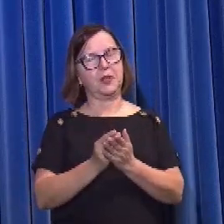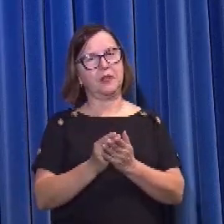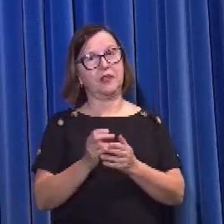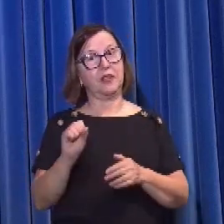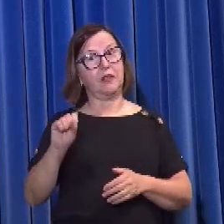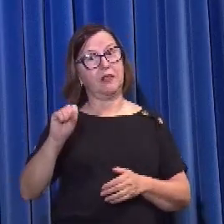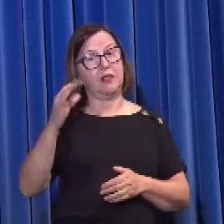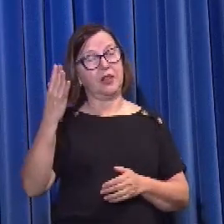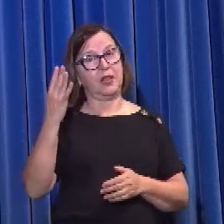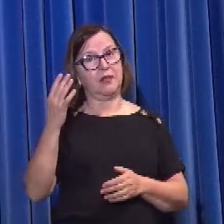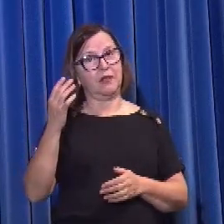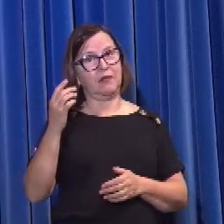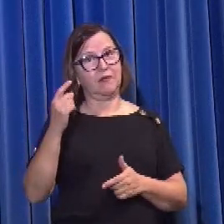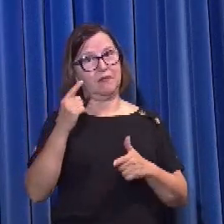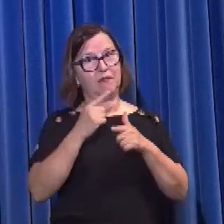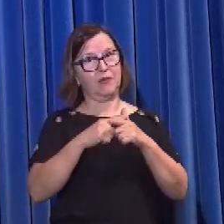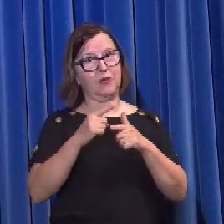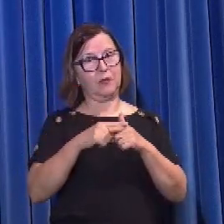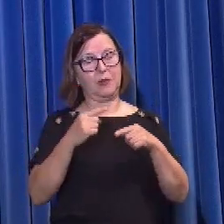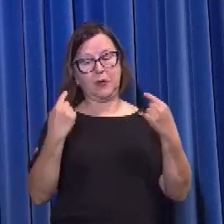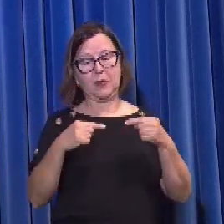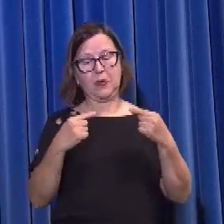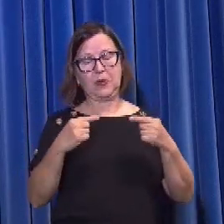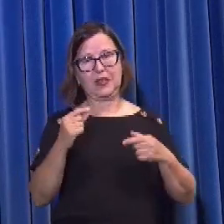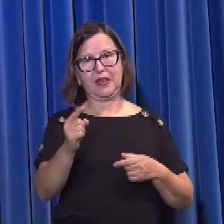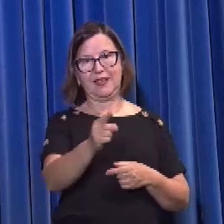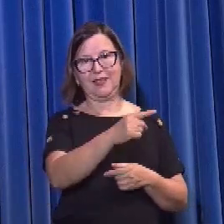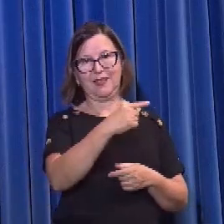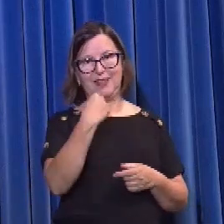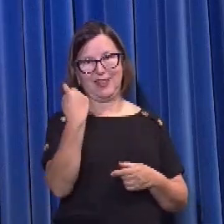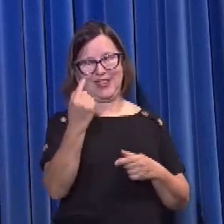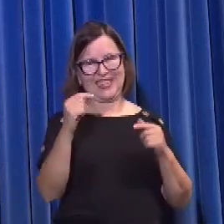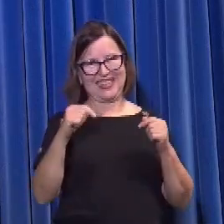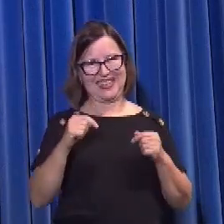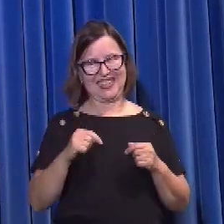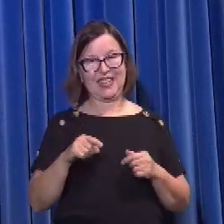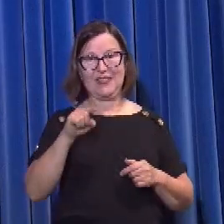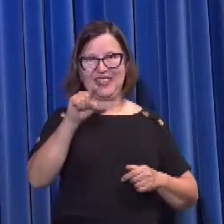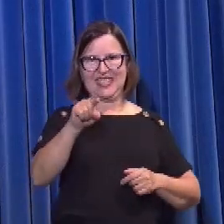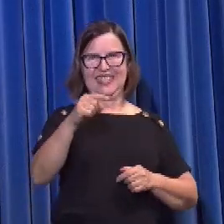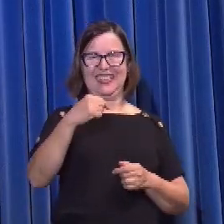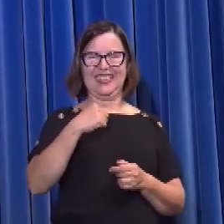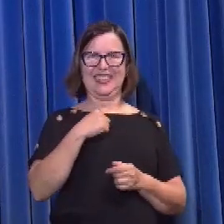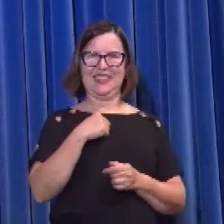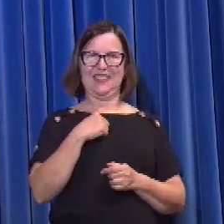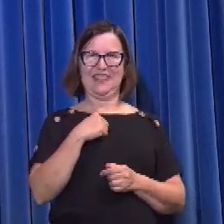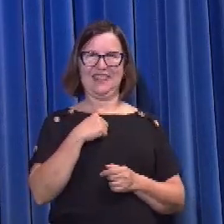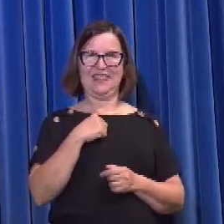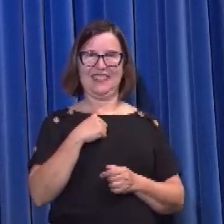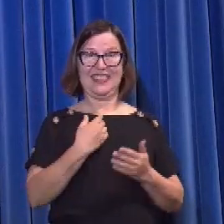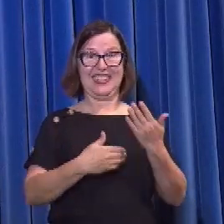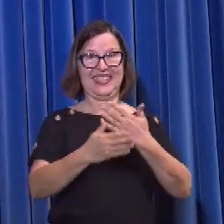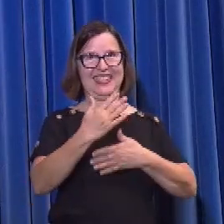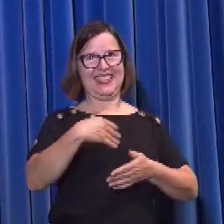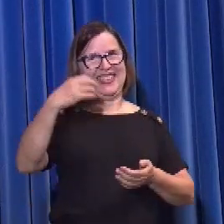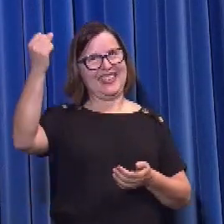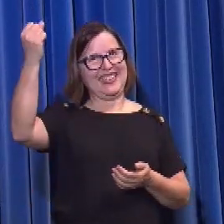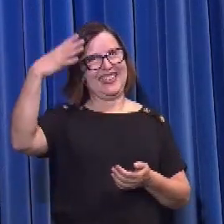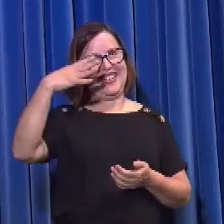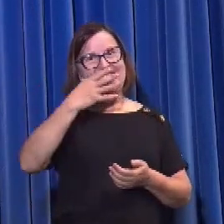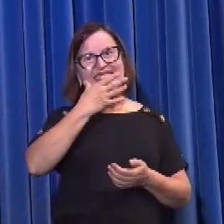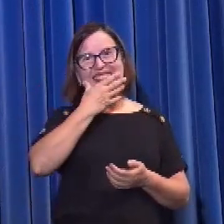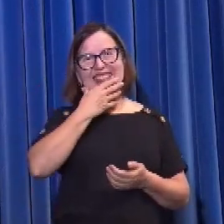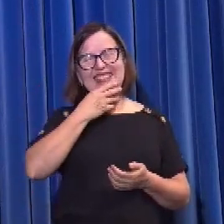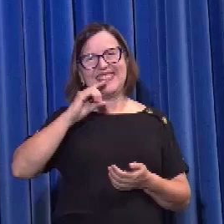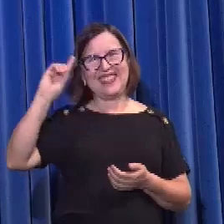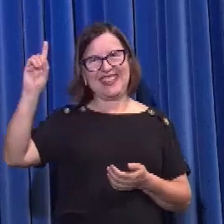que operam contra nós nesta vida. Que você e eu, pela graça do Pai,